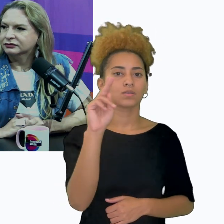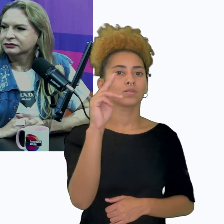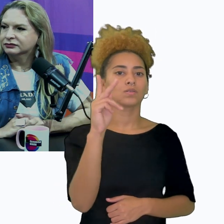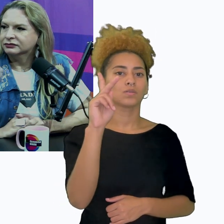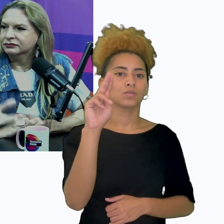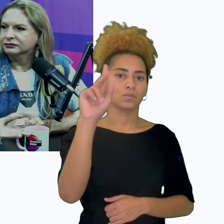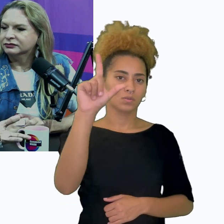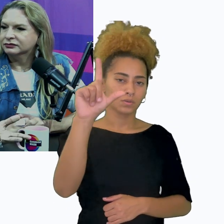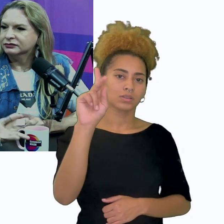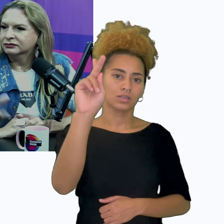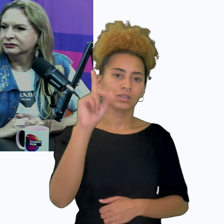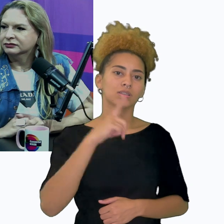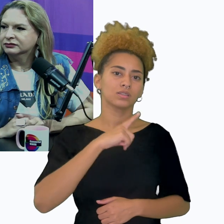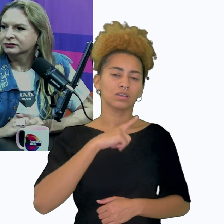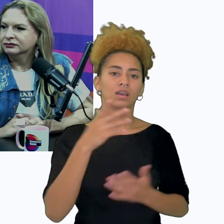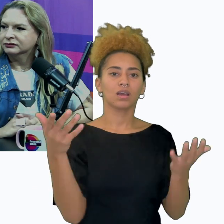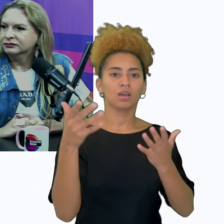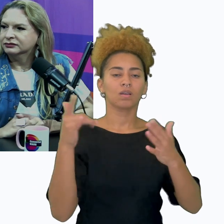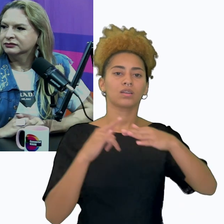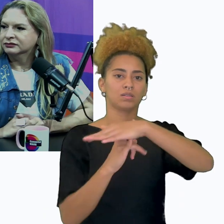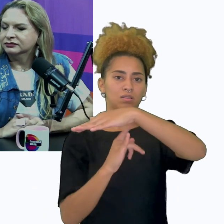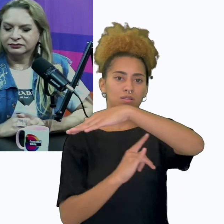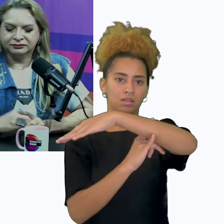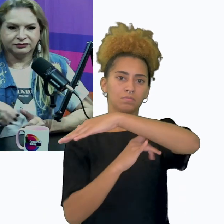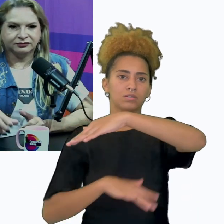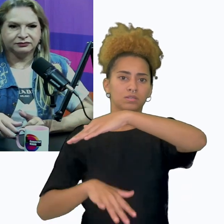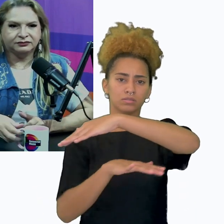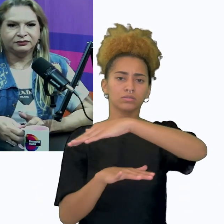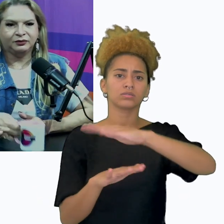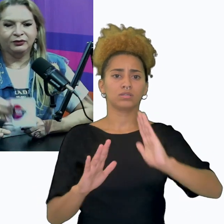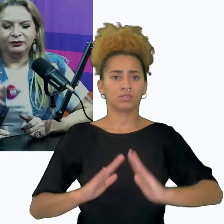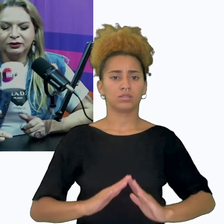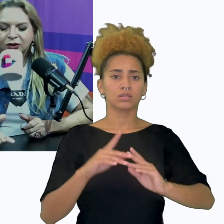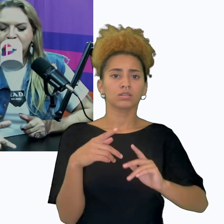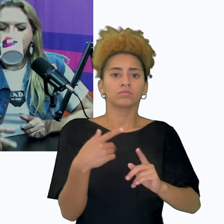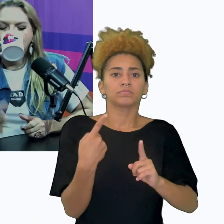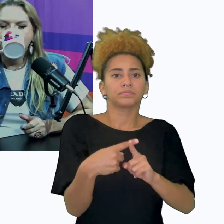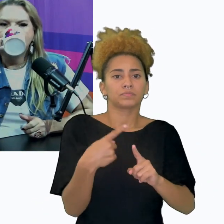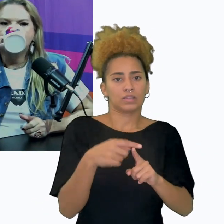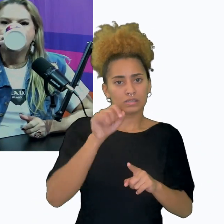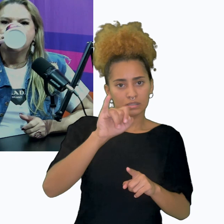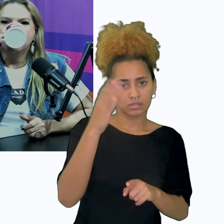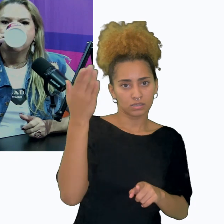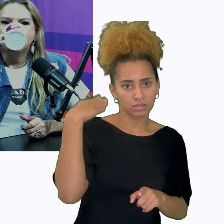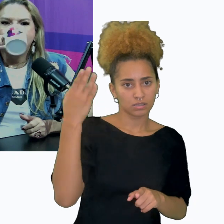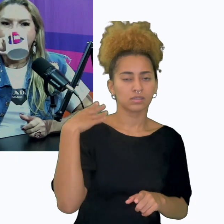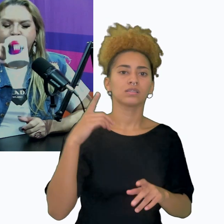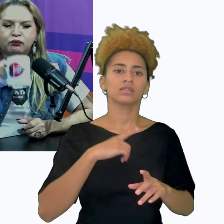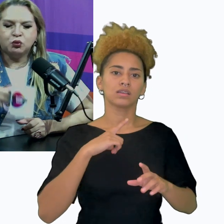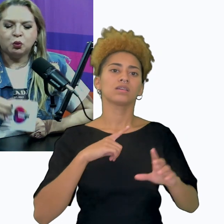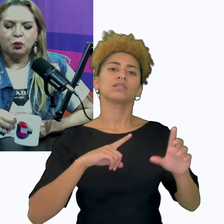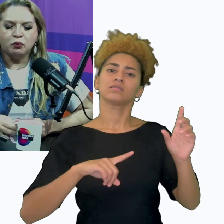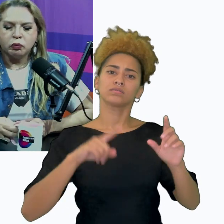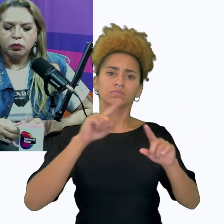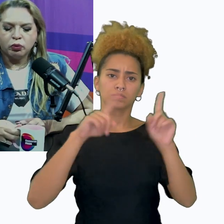uma cantora de forró que tá morando debaixo da ponte agora. Eu vi do né? Forró Maior, se eu não me engano. Porque se fosse na nossa época, do nosso